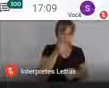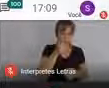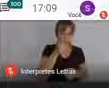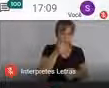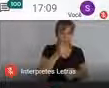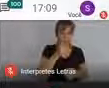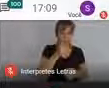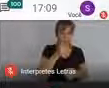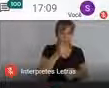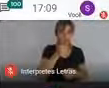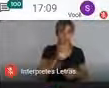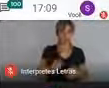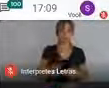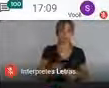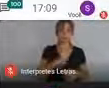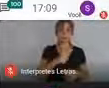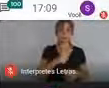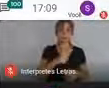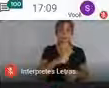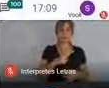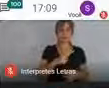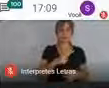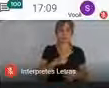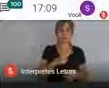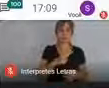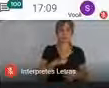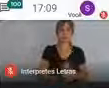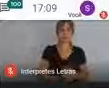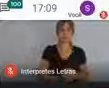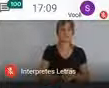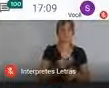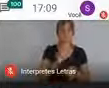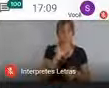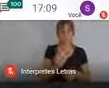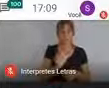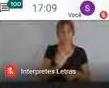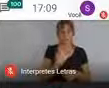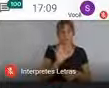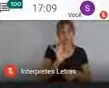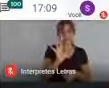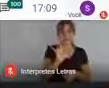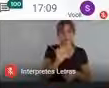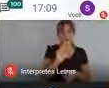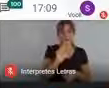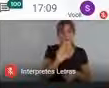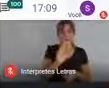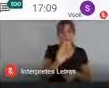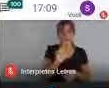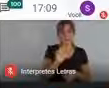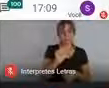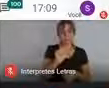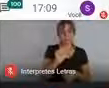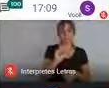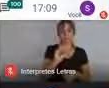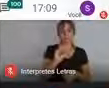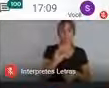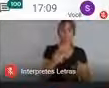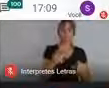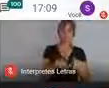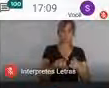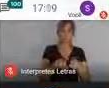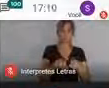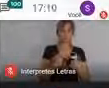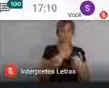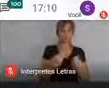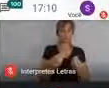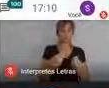resposta registrada entre os homens. Tabaco teve duas ocorrências entre as mulheres e apenas uma entre os homens. Fumo, maconha e